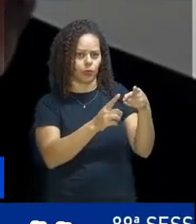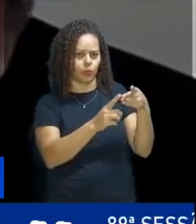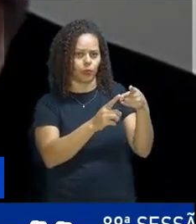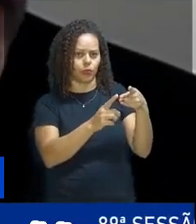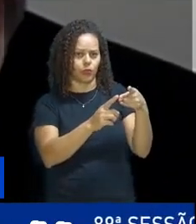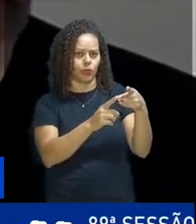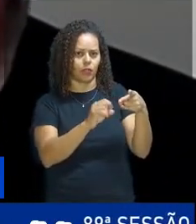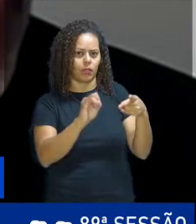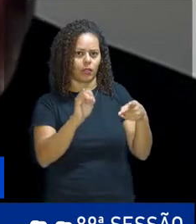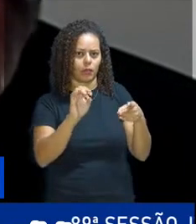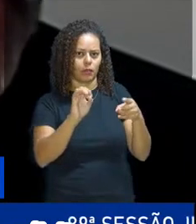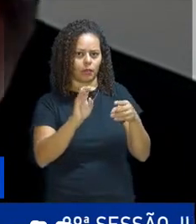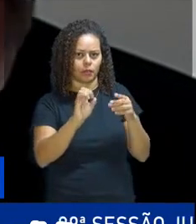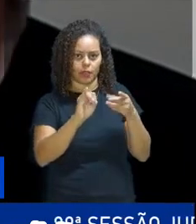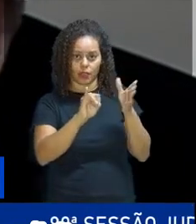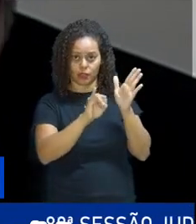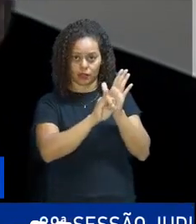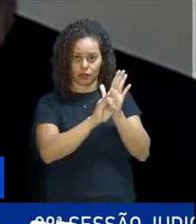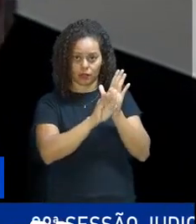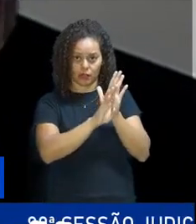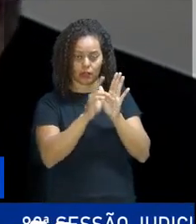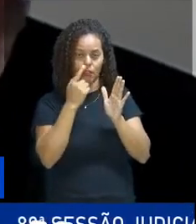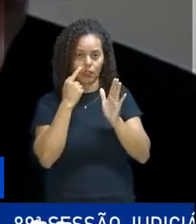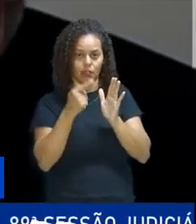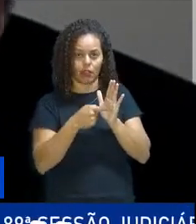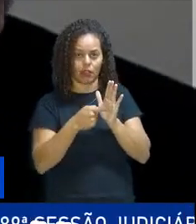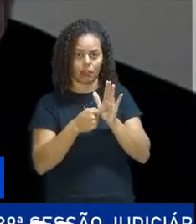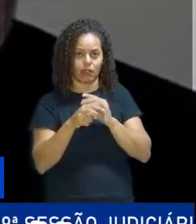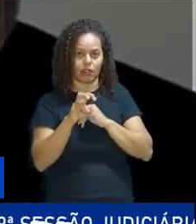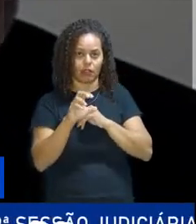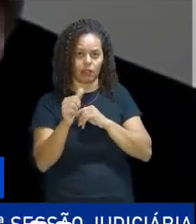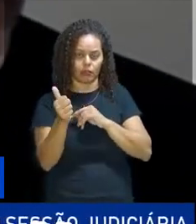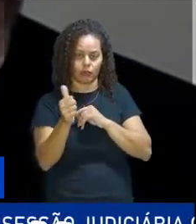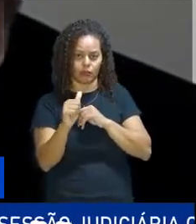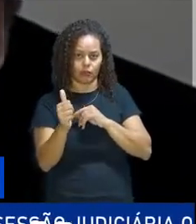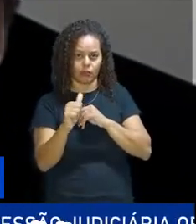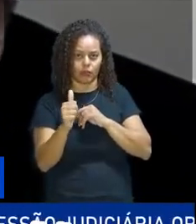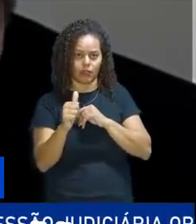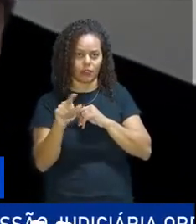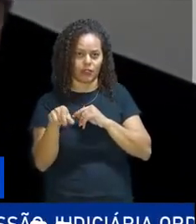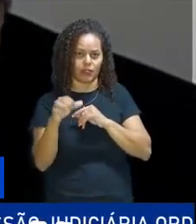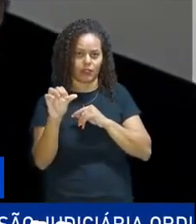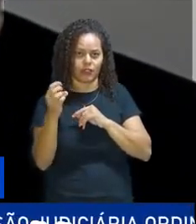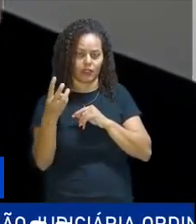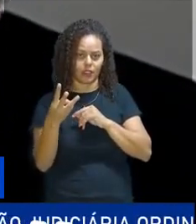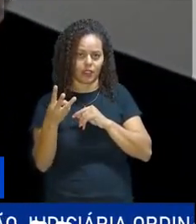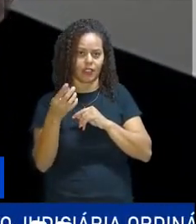no ID 511-0193, tá,